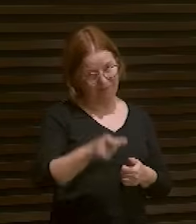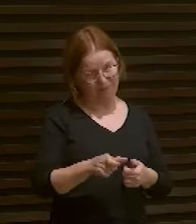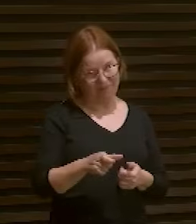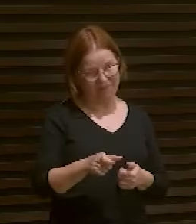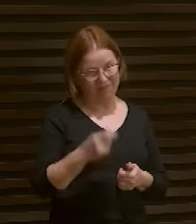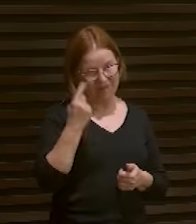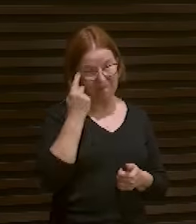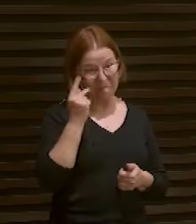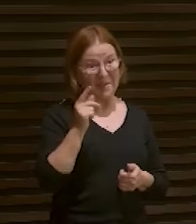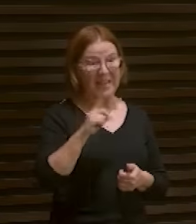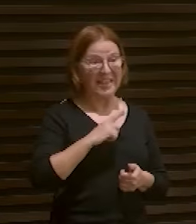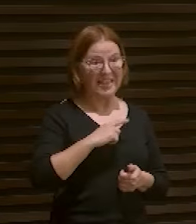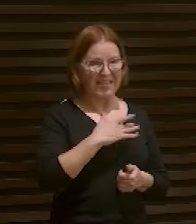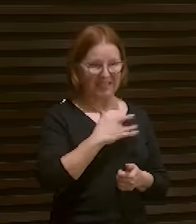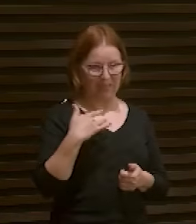tenha saúde